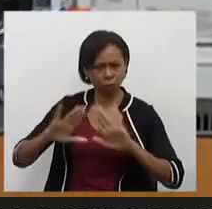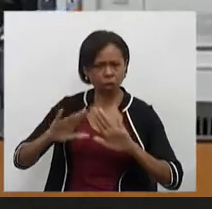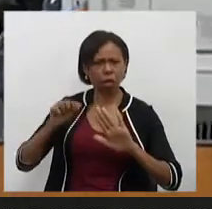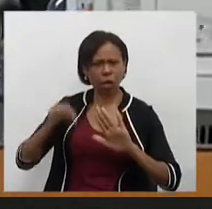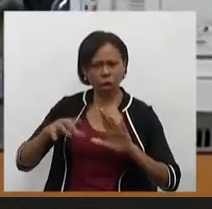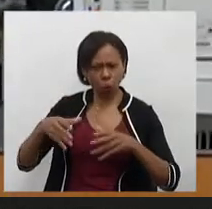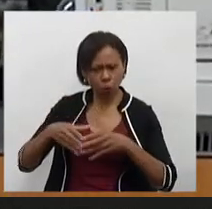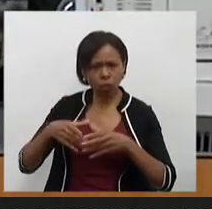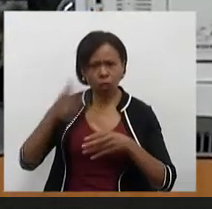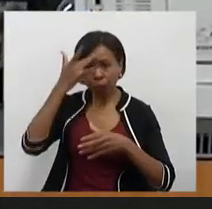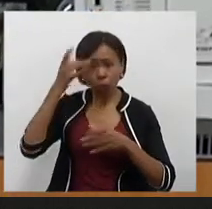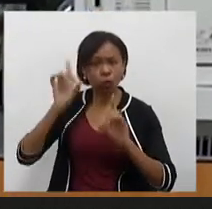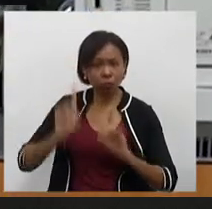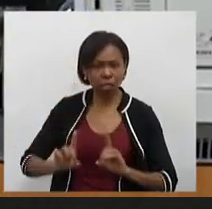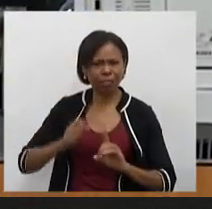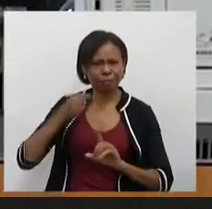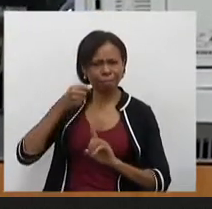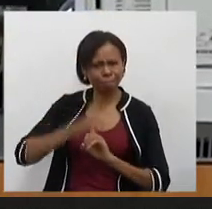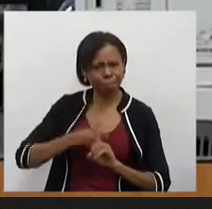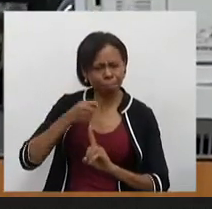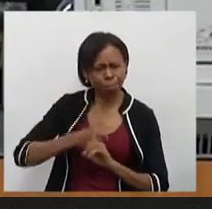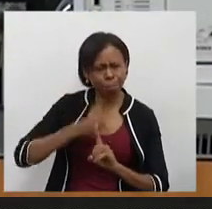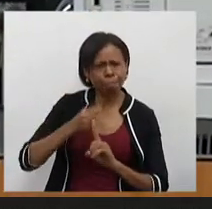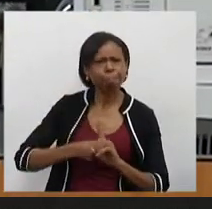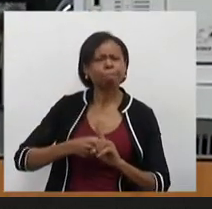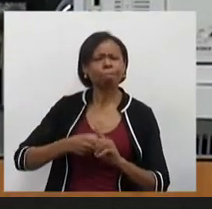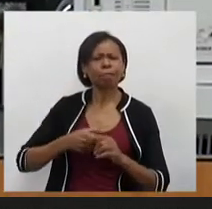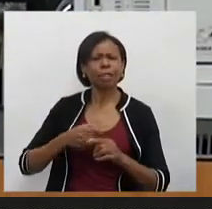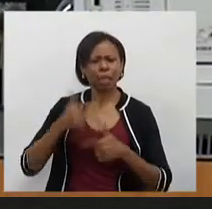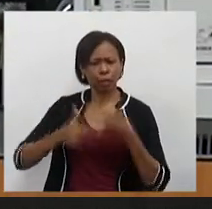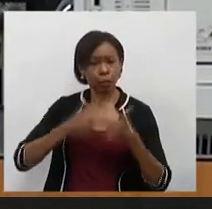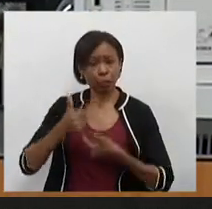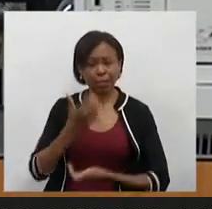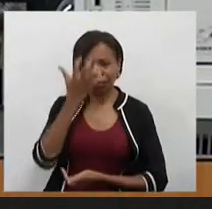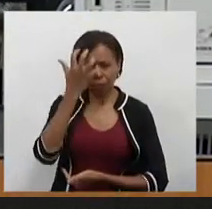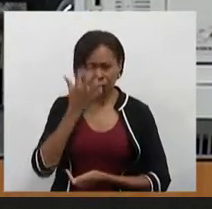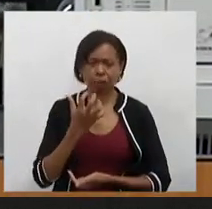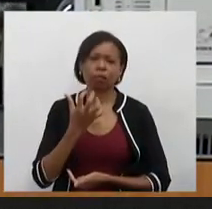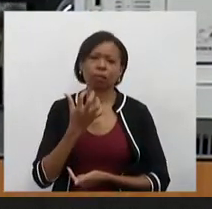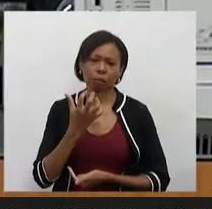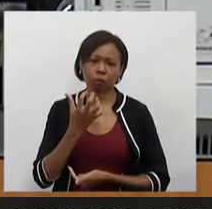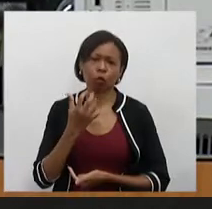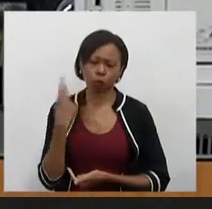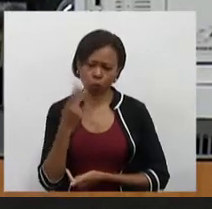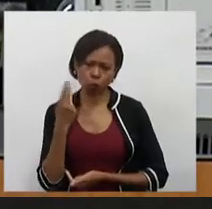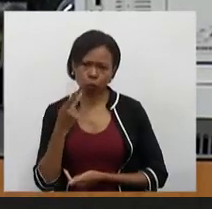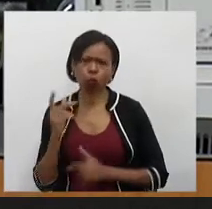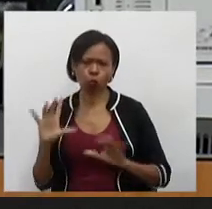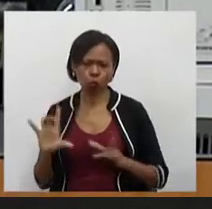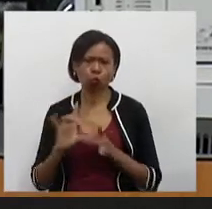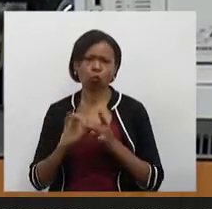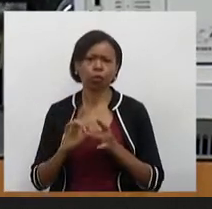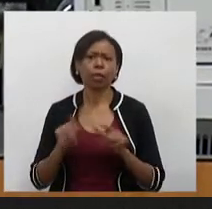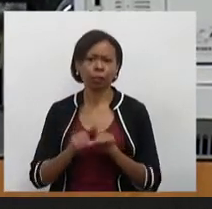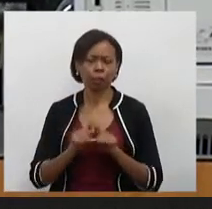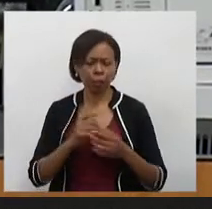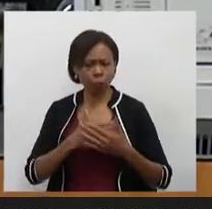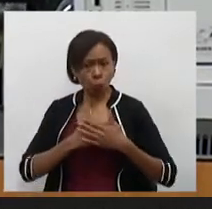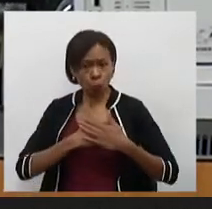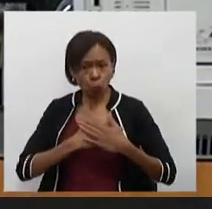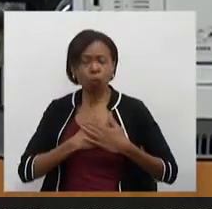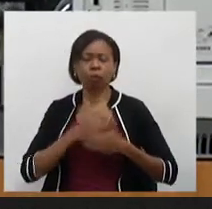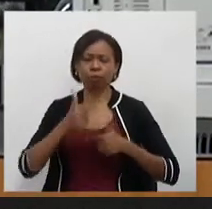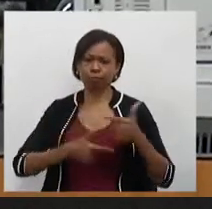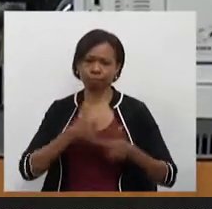atuante. Porque aqui, além do nosso trabalho sério como parlamentares, a gente bota muito o coração no que nós fazemos aqui. Obrigado,